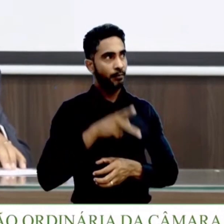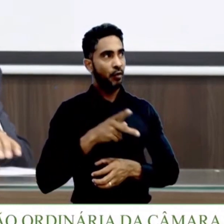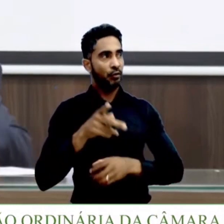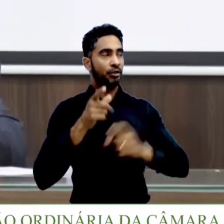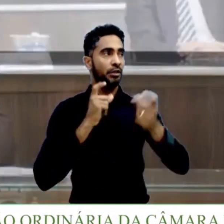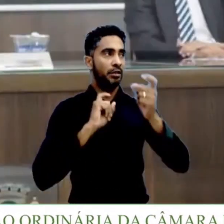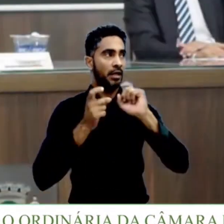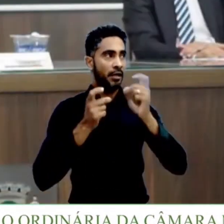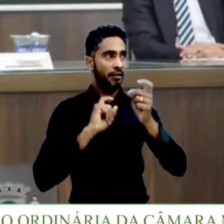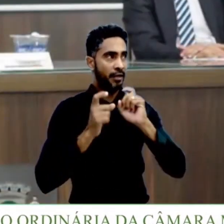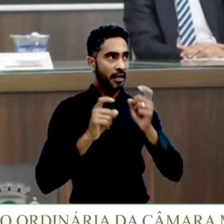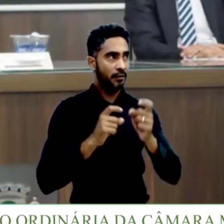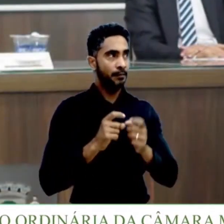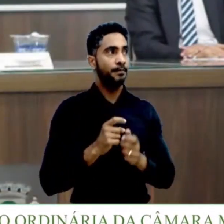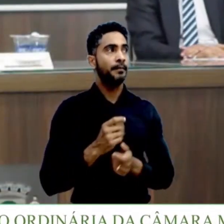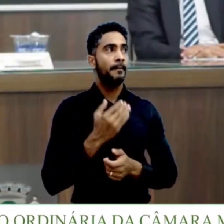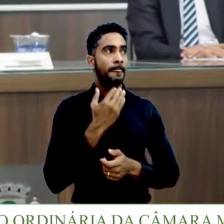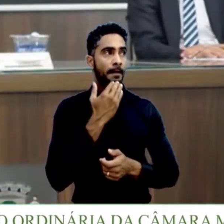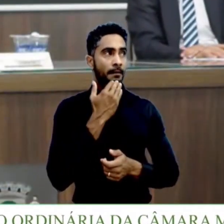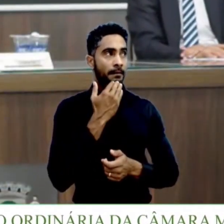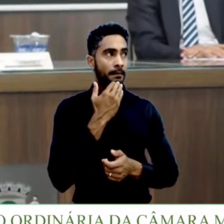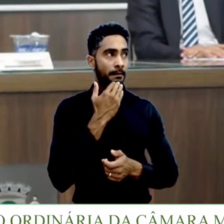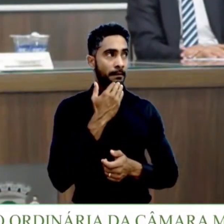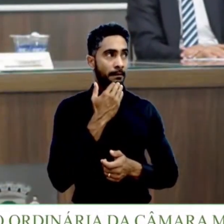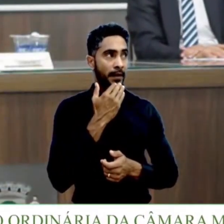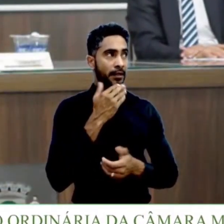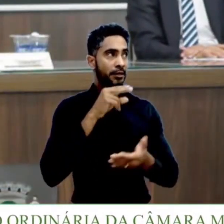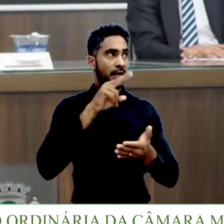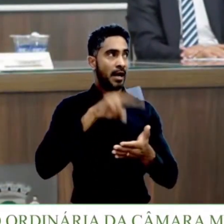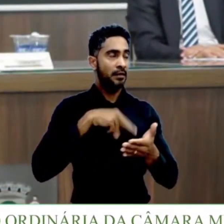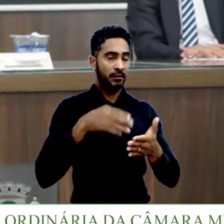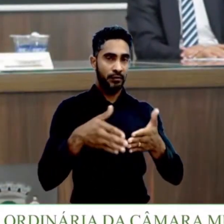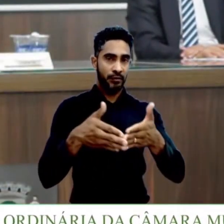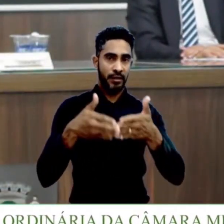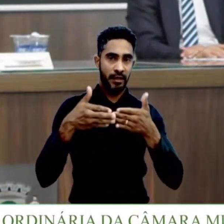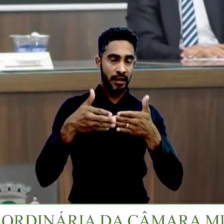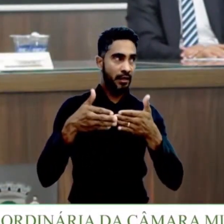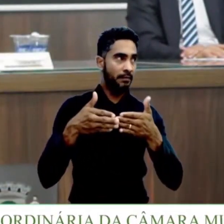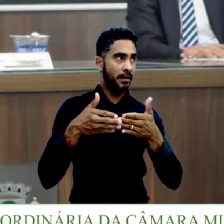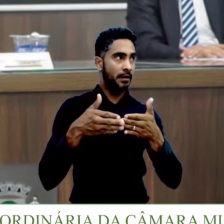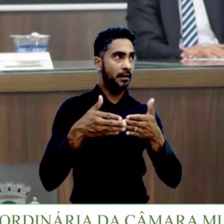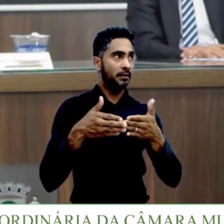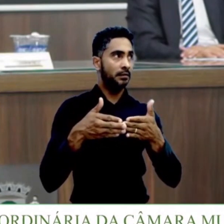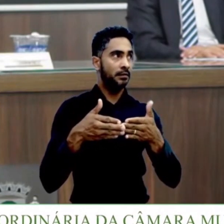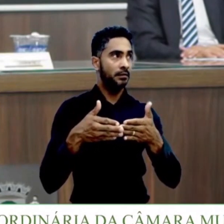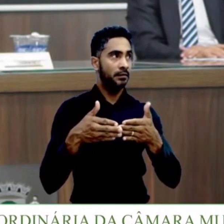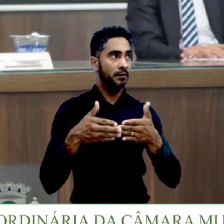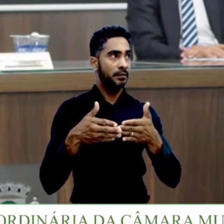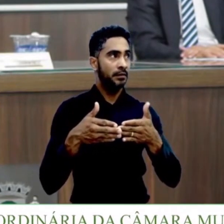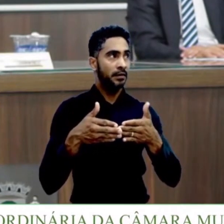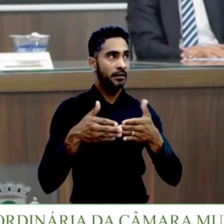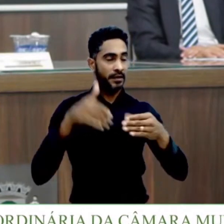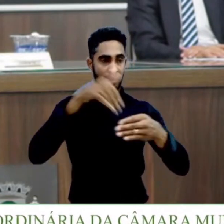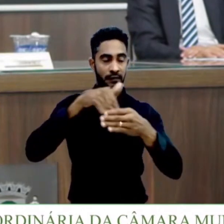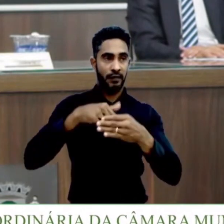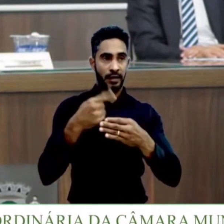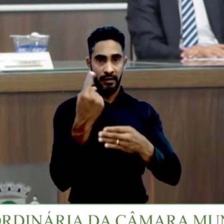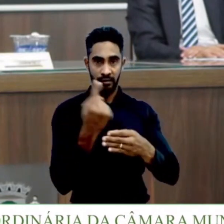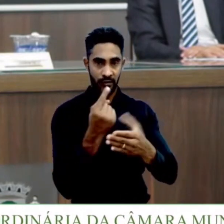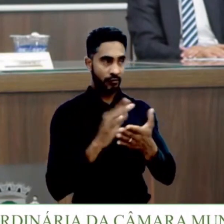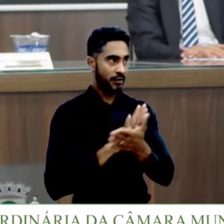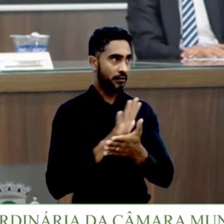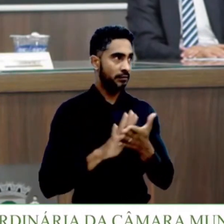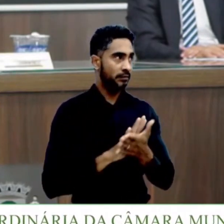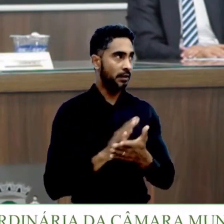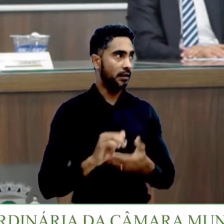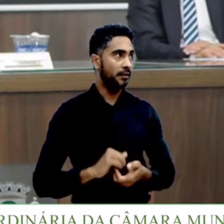à nossa reunião, vamos fazer agora a leitura dos requerimentos que serão votados sem discussão, ok?